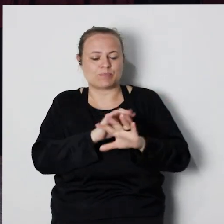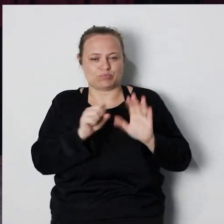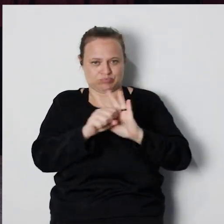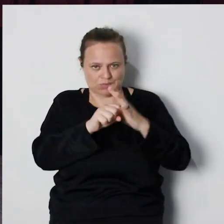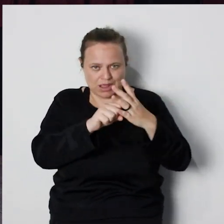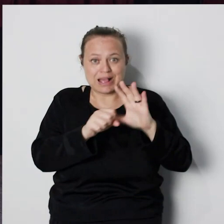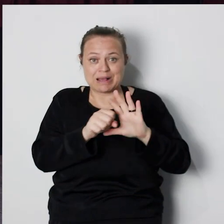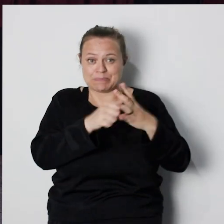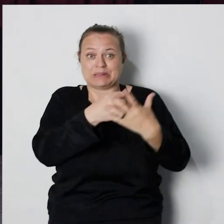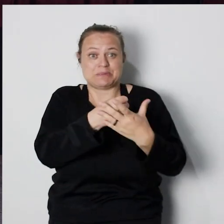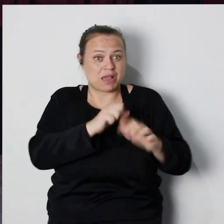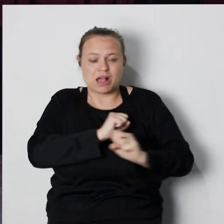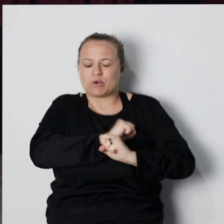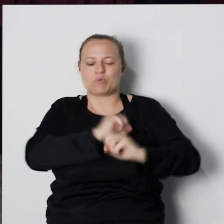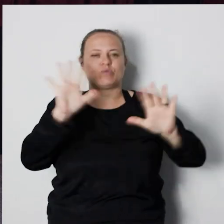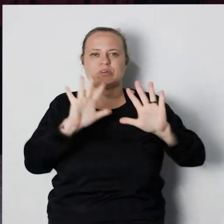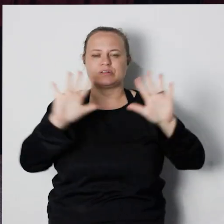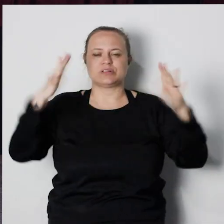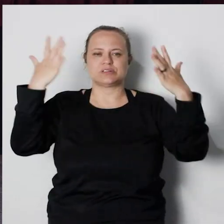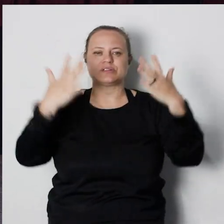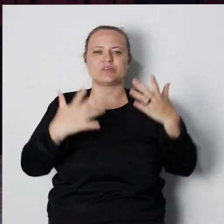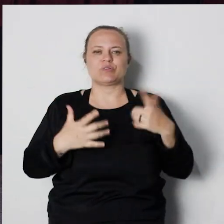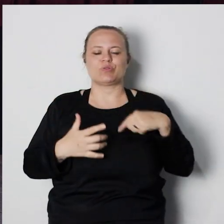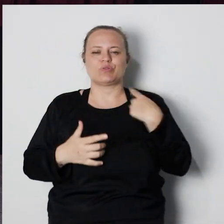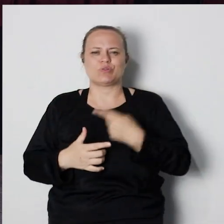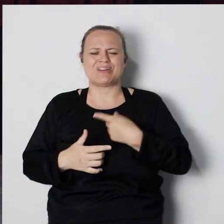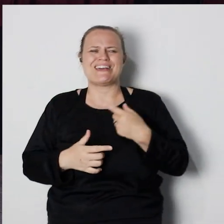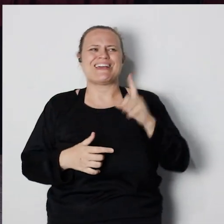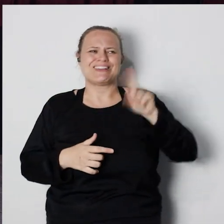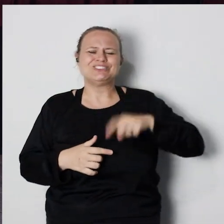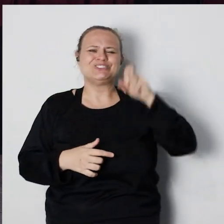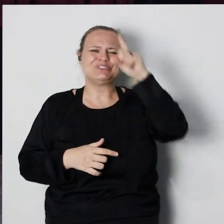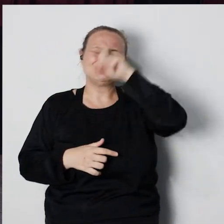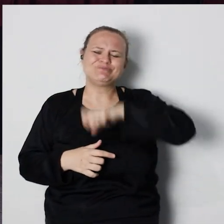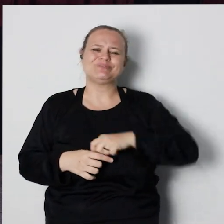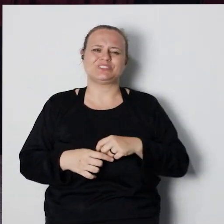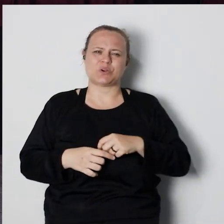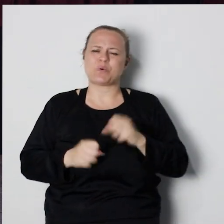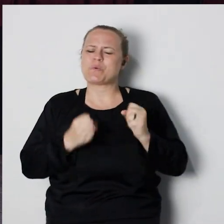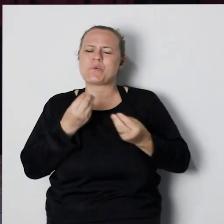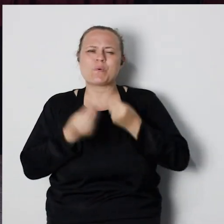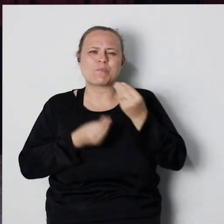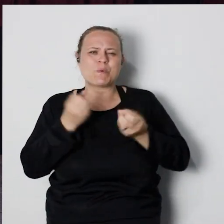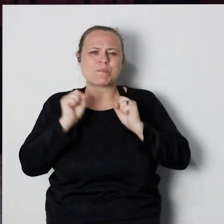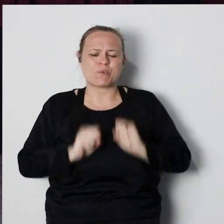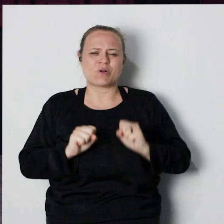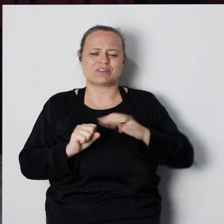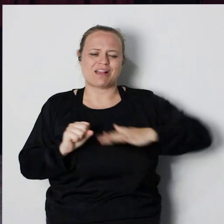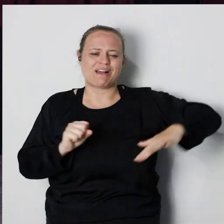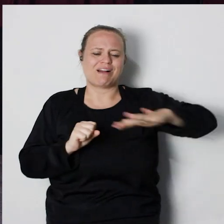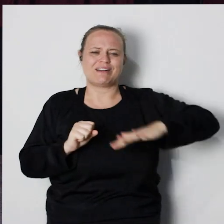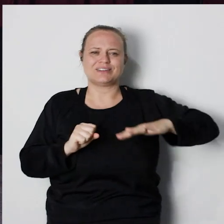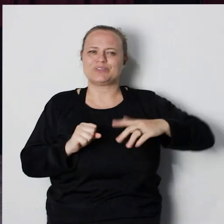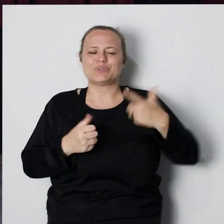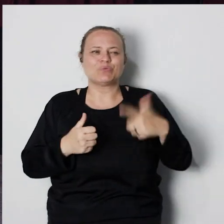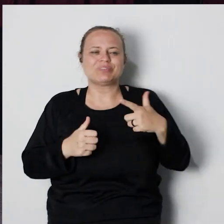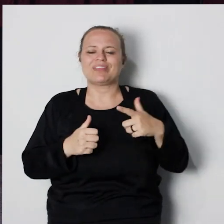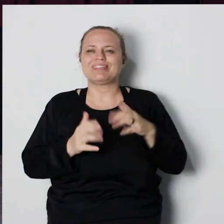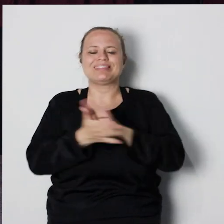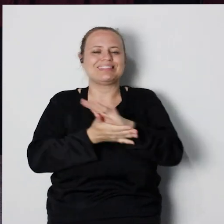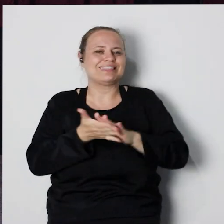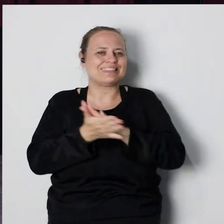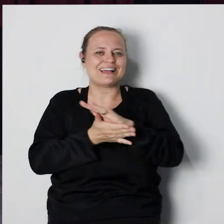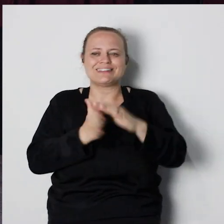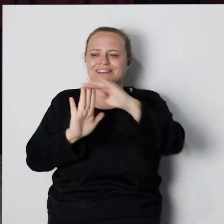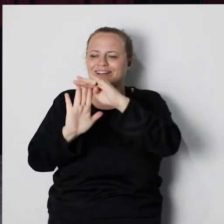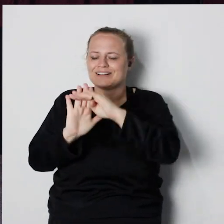um setor não pode viver sem informações. Quando estourou a pandemia e os esforços de levantamento, para mim foi de